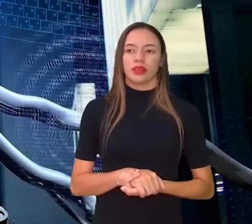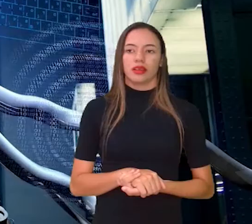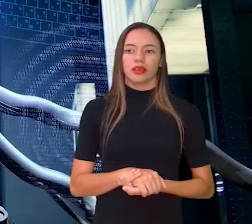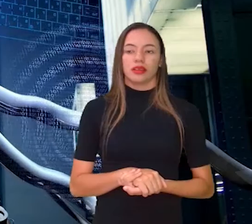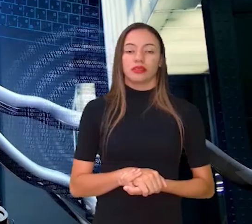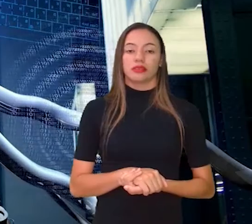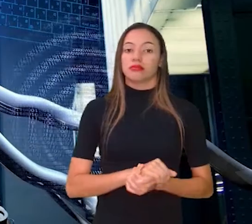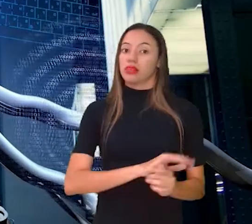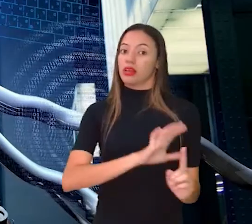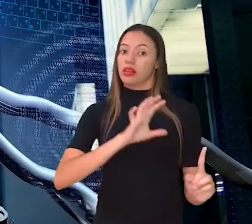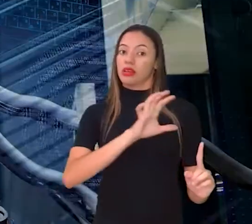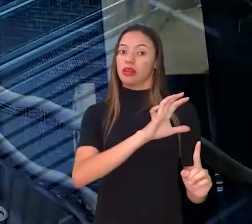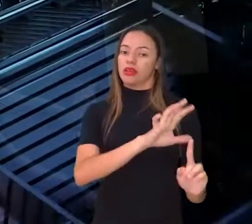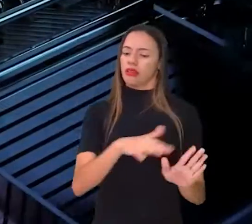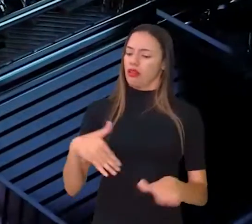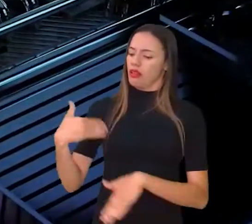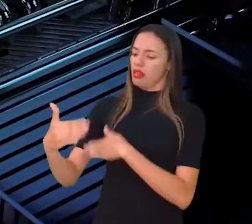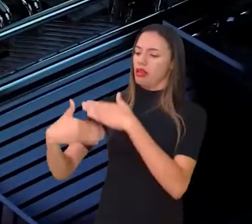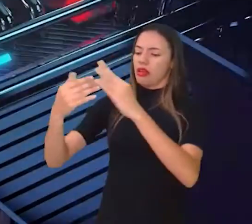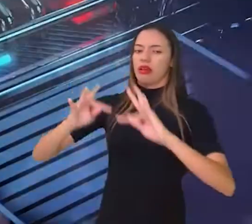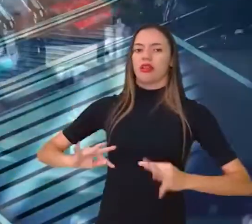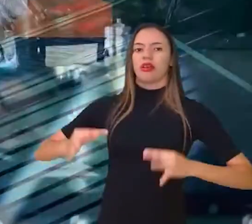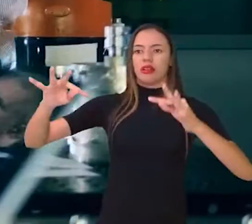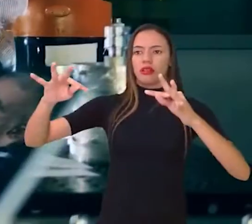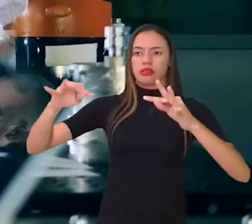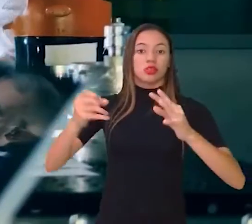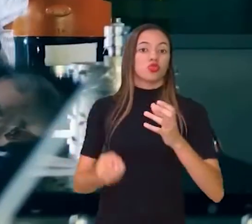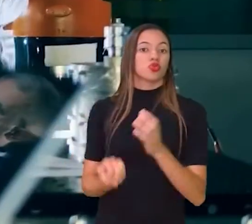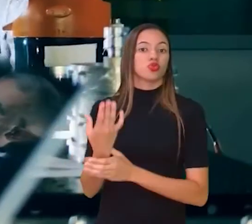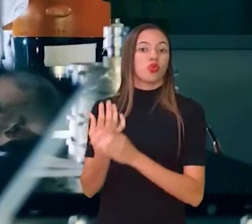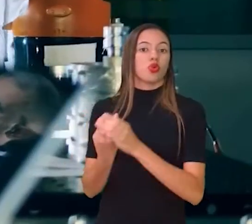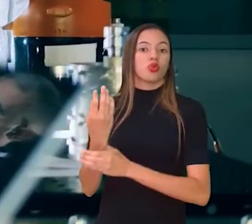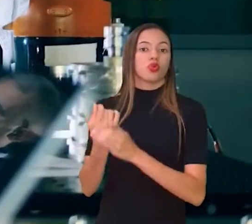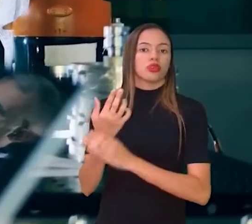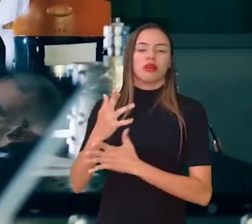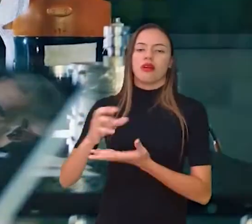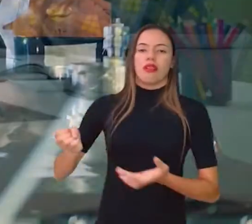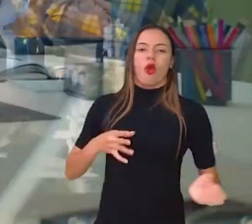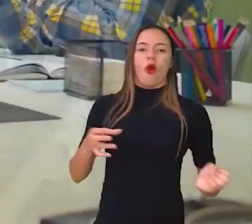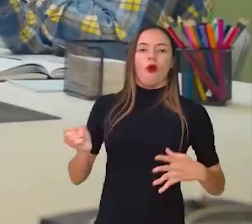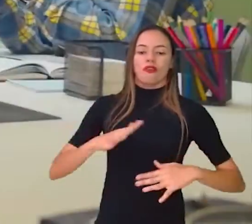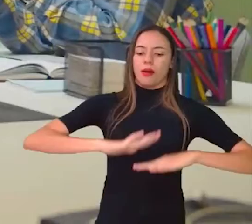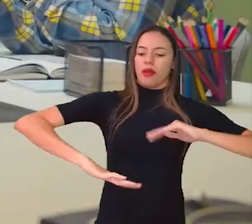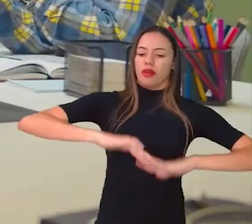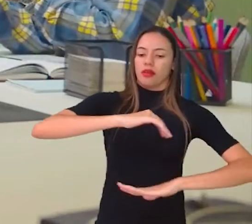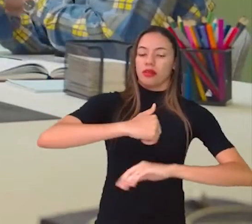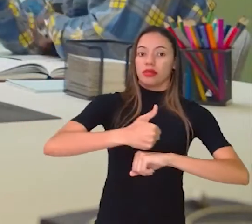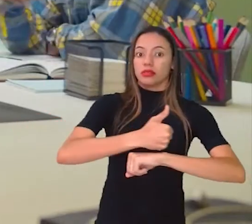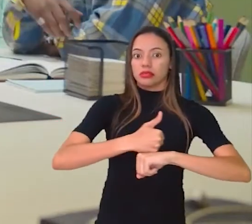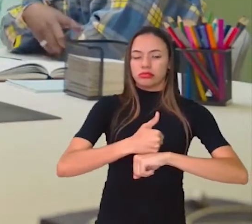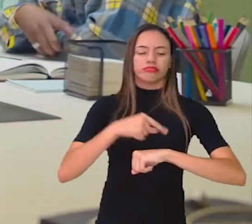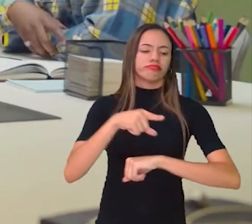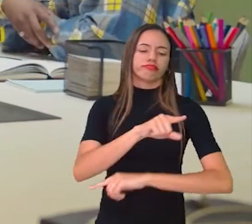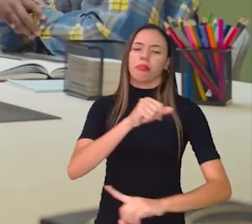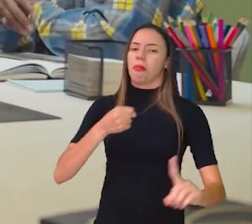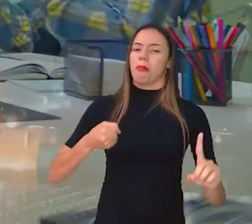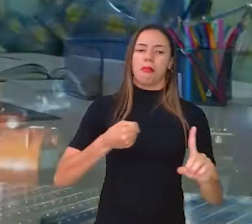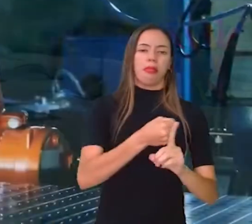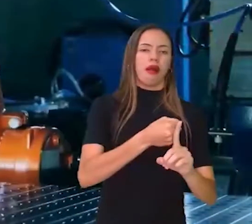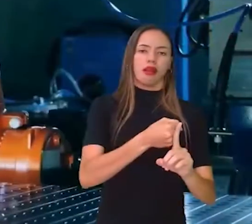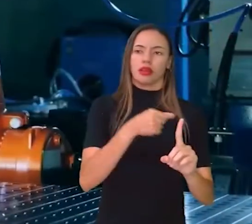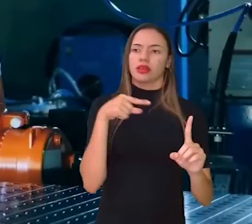A influência dos avanços tecnológicos no surgimento de novas atividades profissionais impacta diretamente